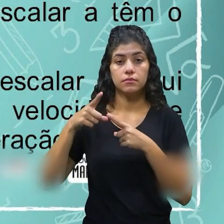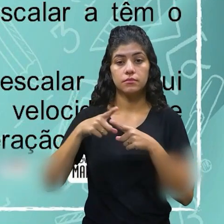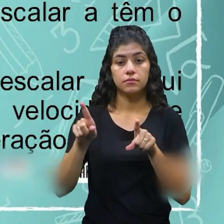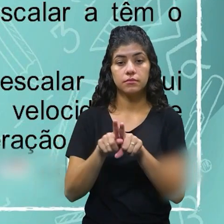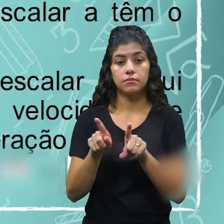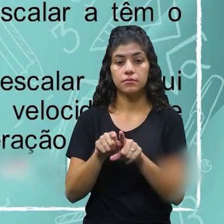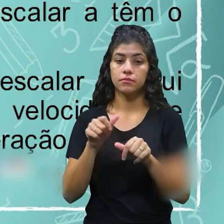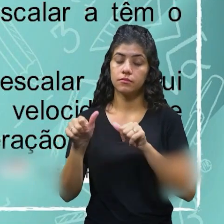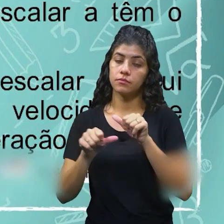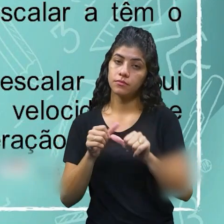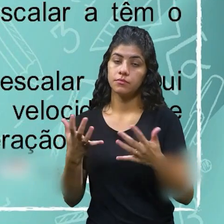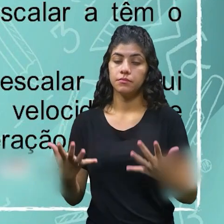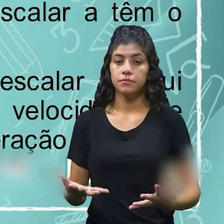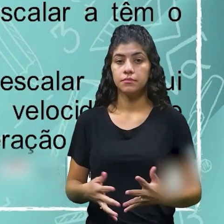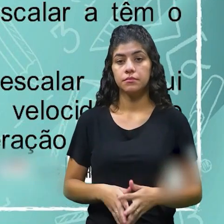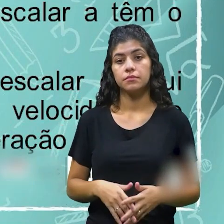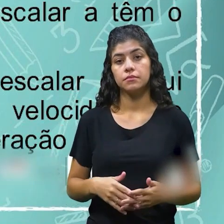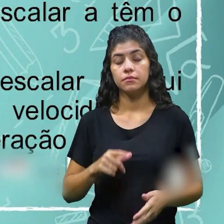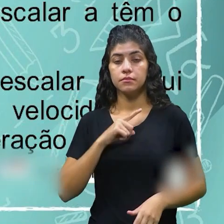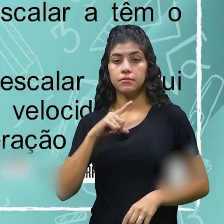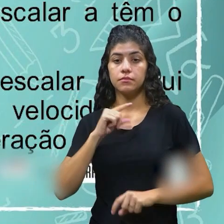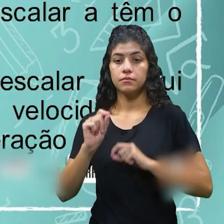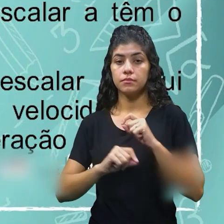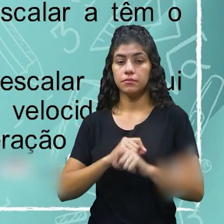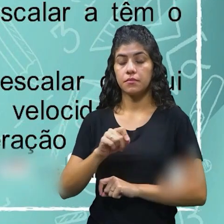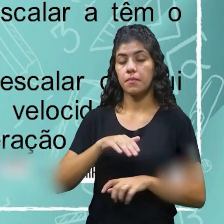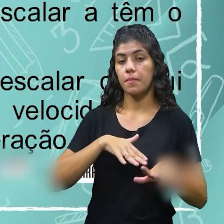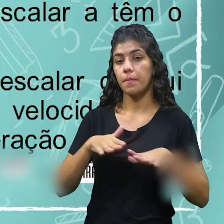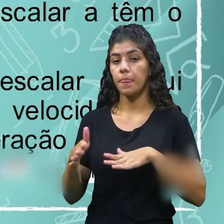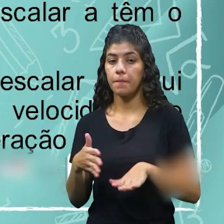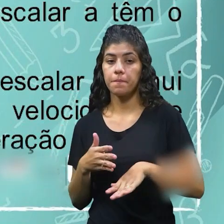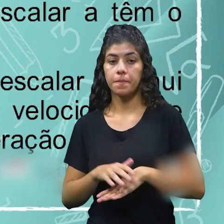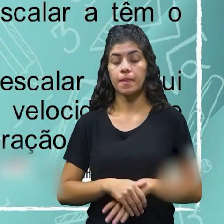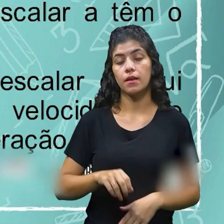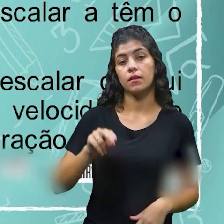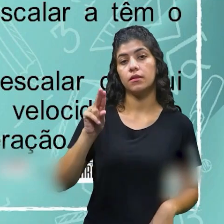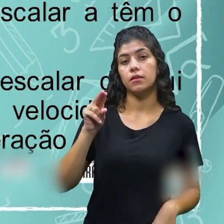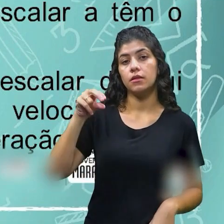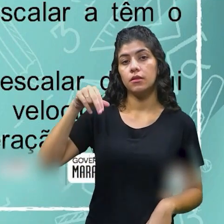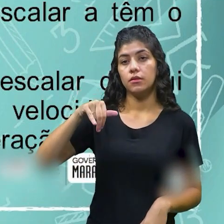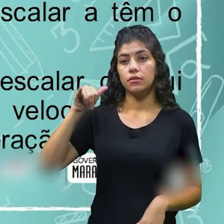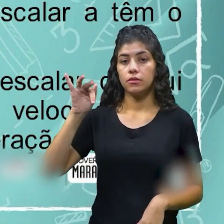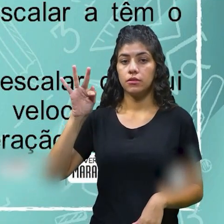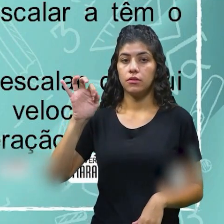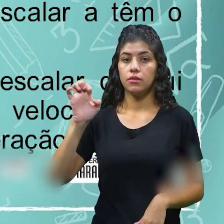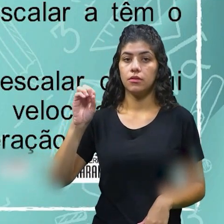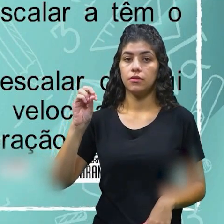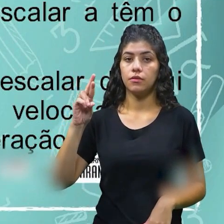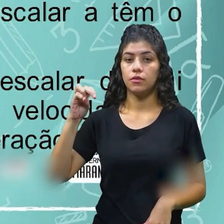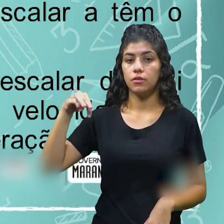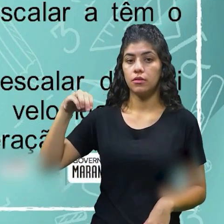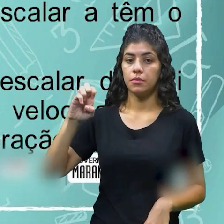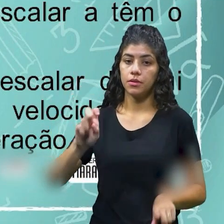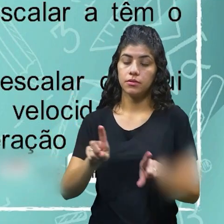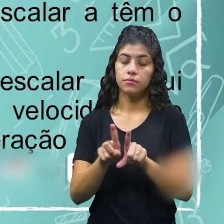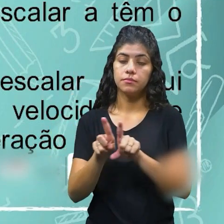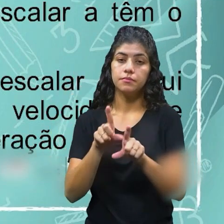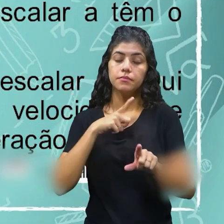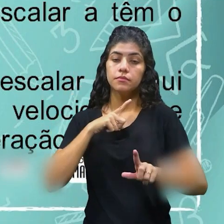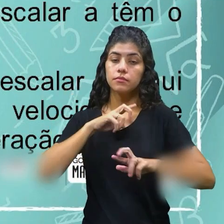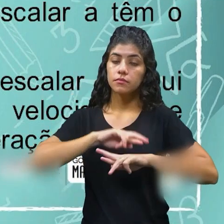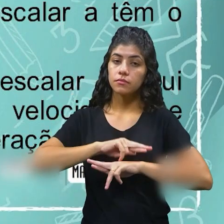né? As classificações do movimento. Então você tem movimentos do tipo uniforme, né? A velocidade escalar, assim como